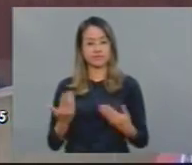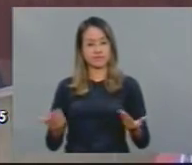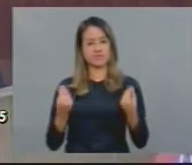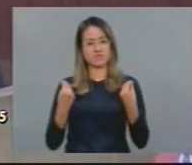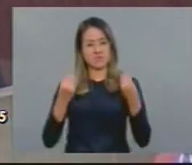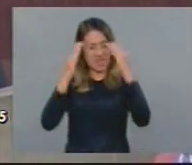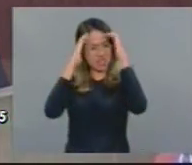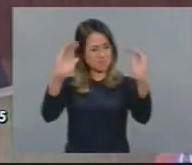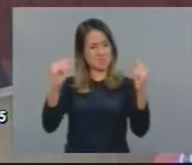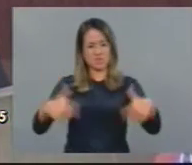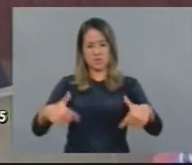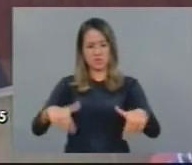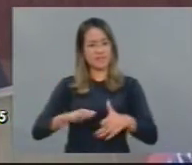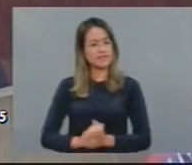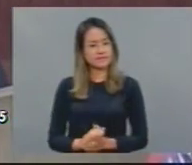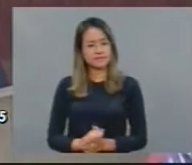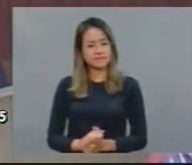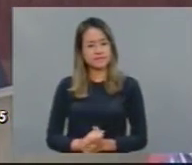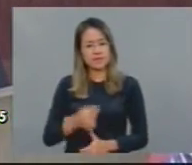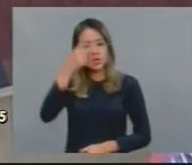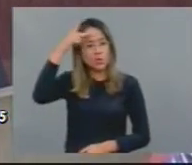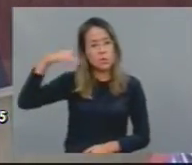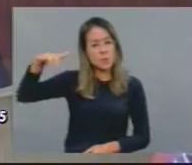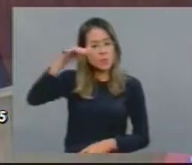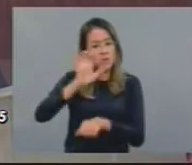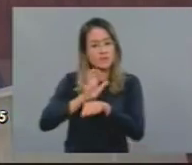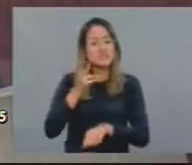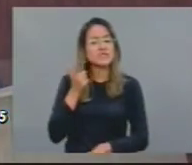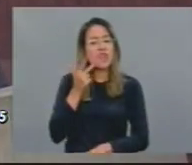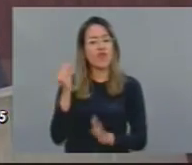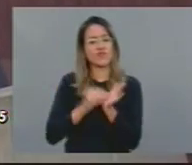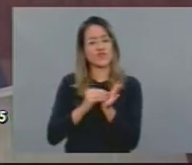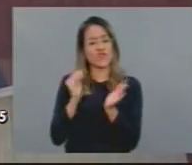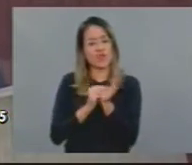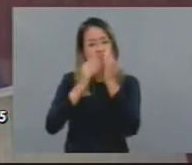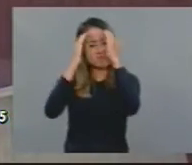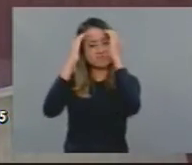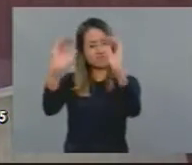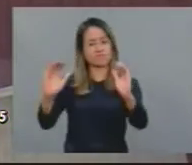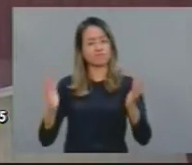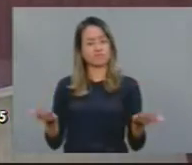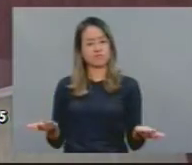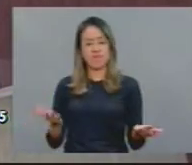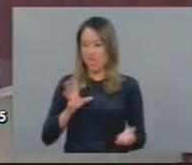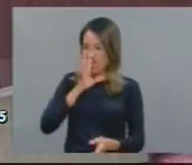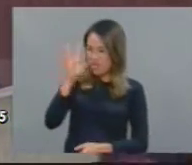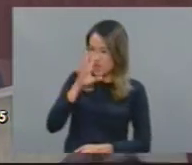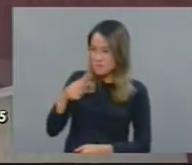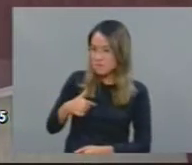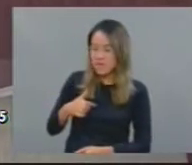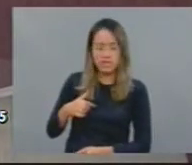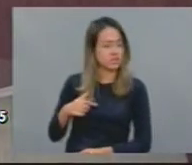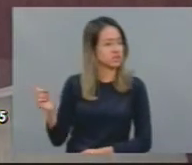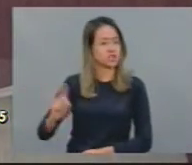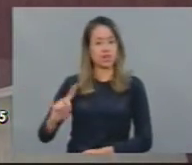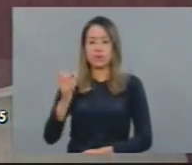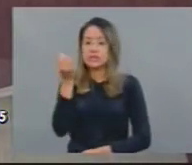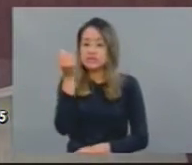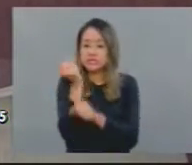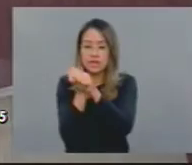com violações a direitos básicos, mas, sobretudo, com a gestão de um sistema